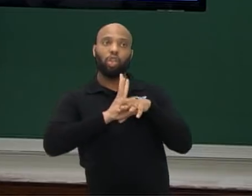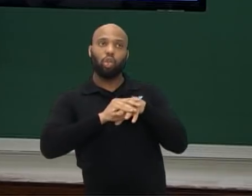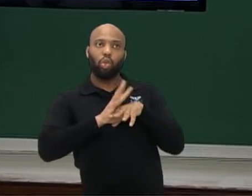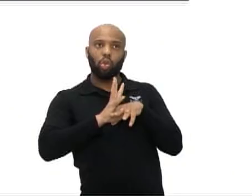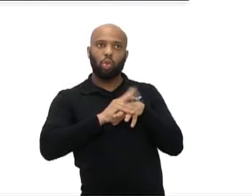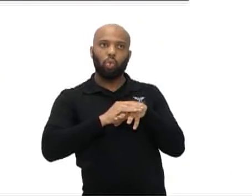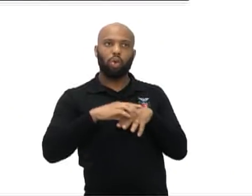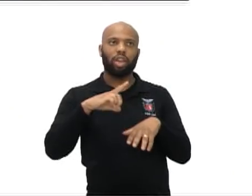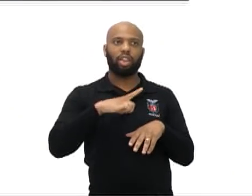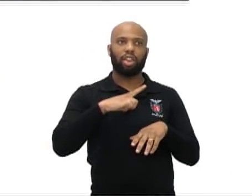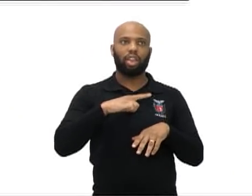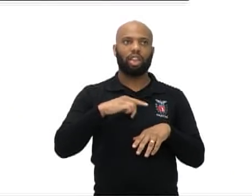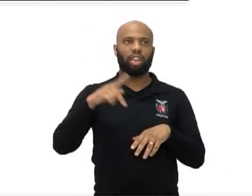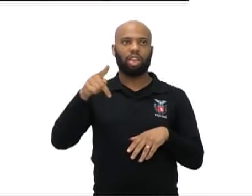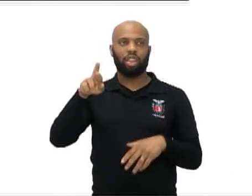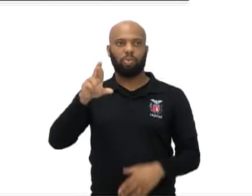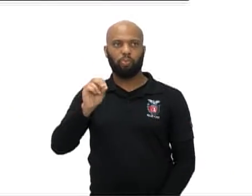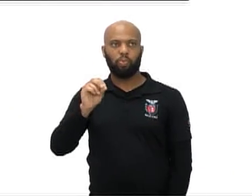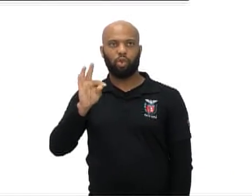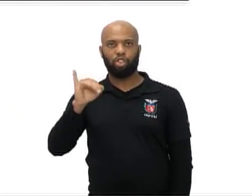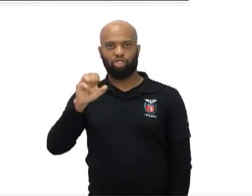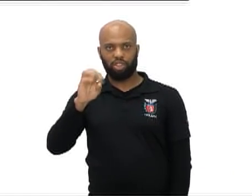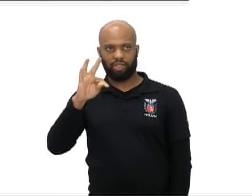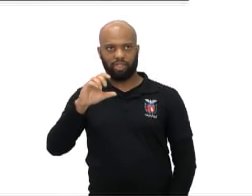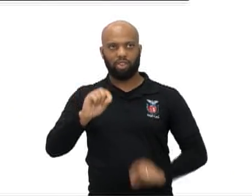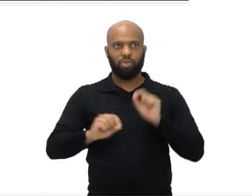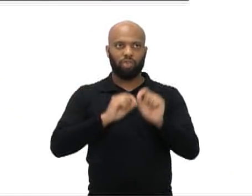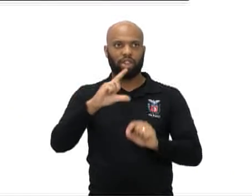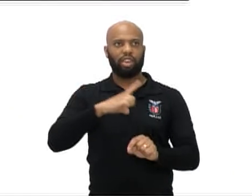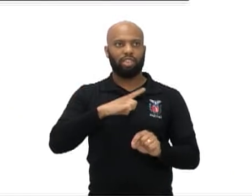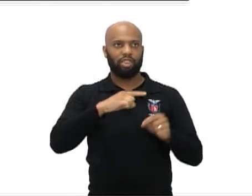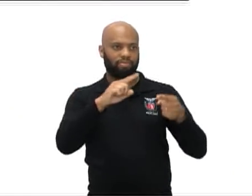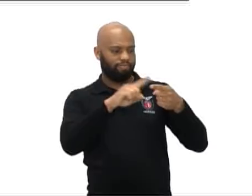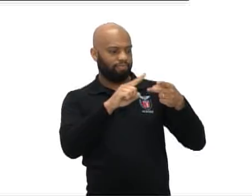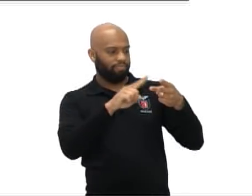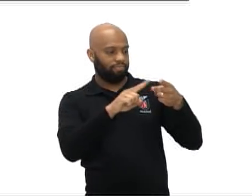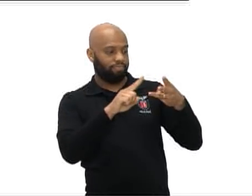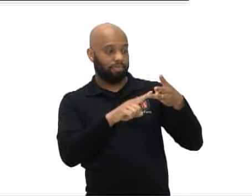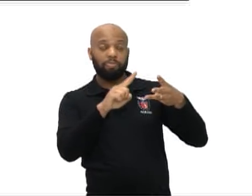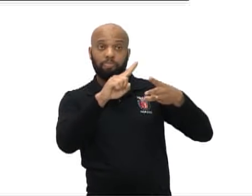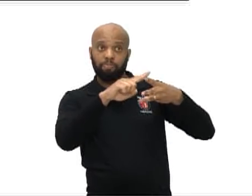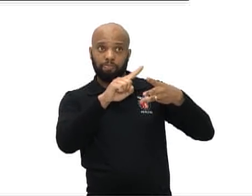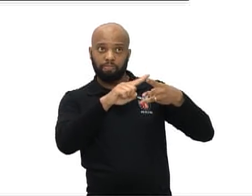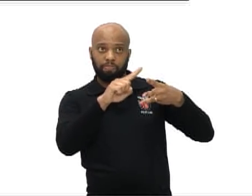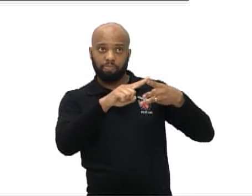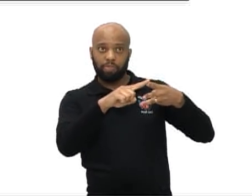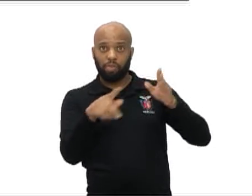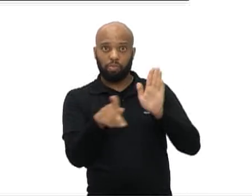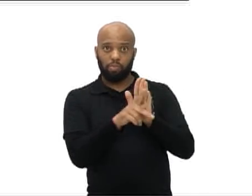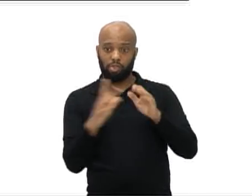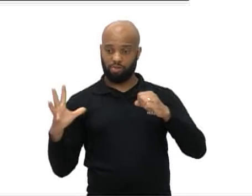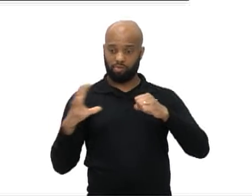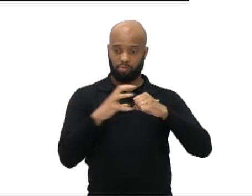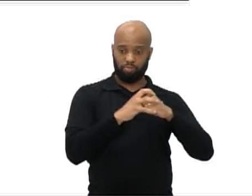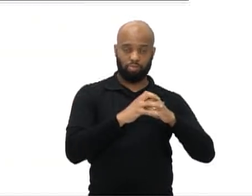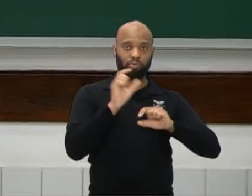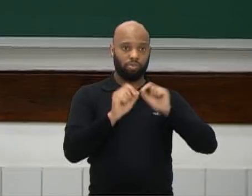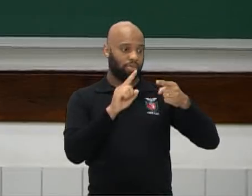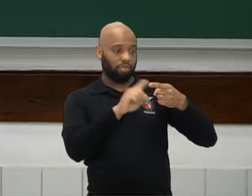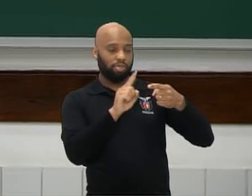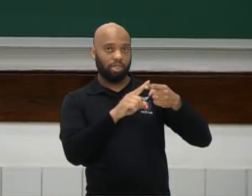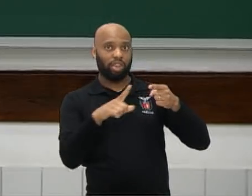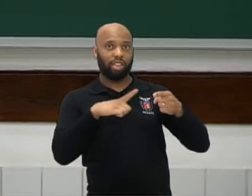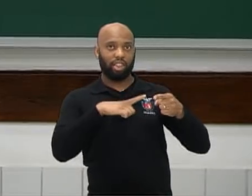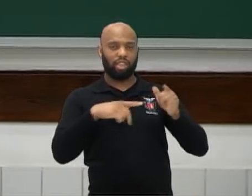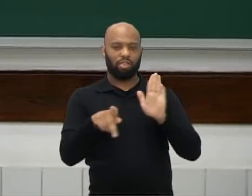a giardíase, a amebíase e a toxoplasmose. A amebíase e a giardíase eram aquelas doenças que causavam